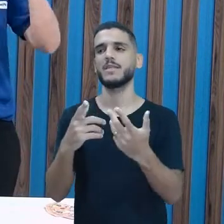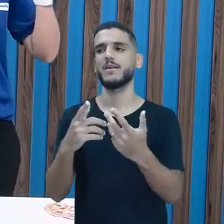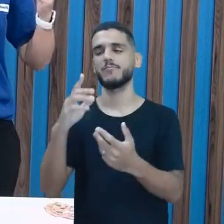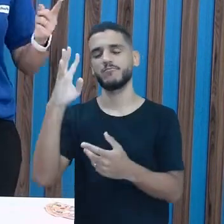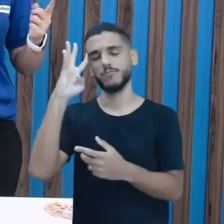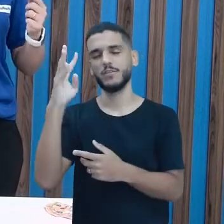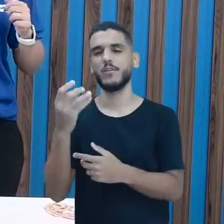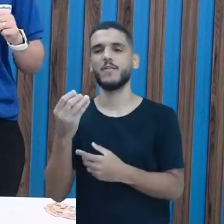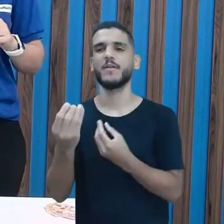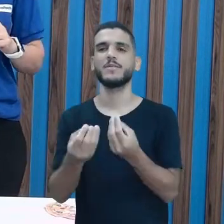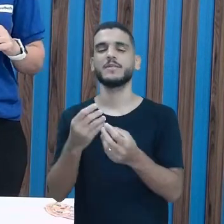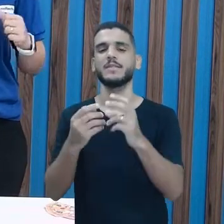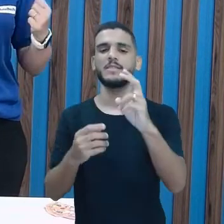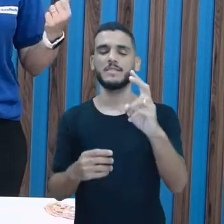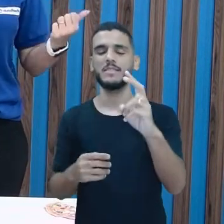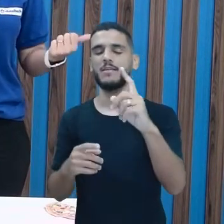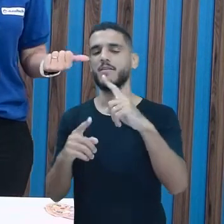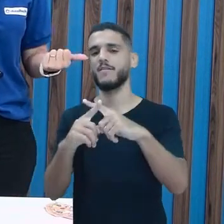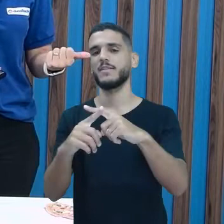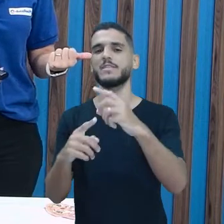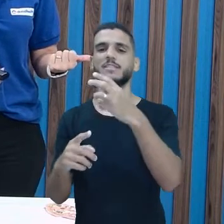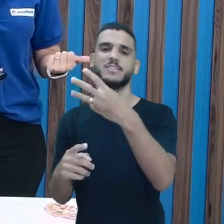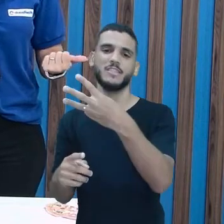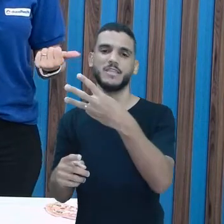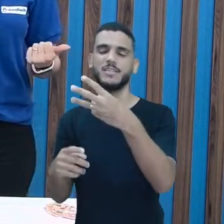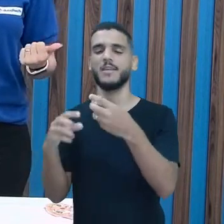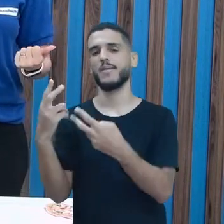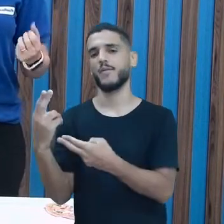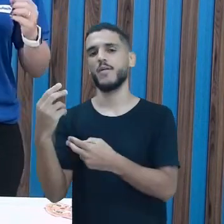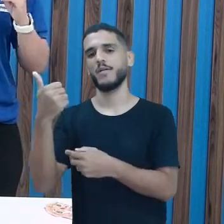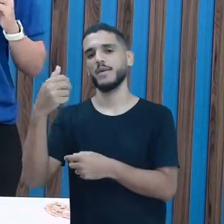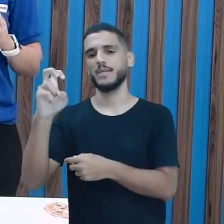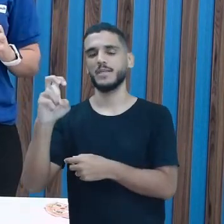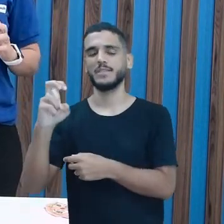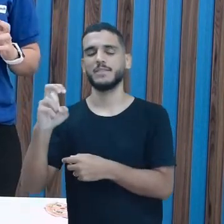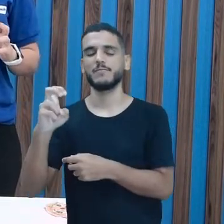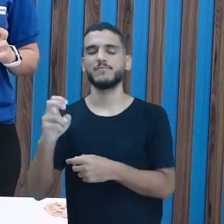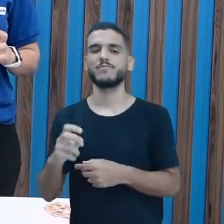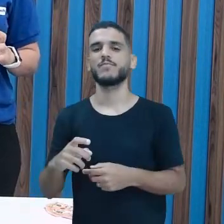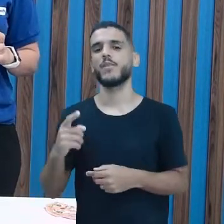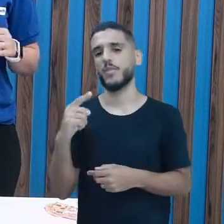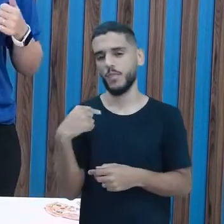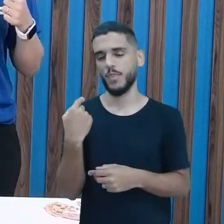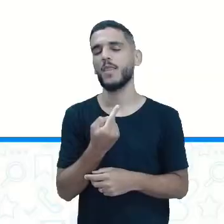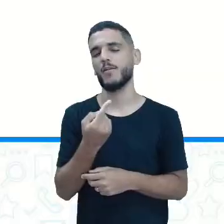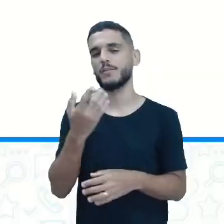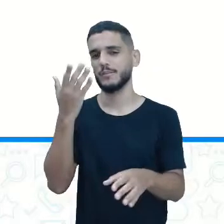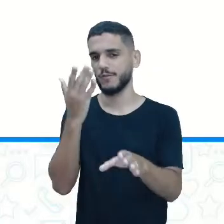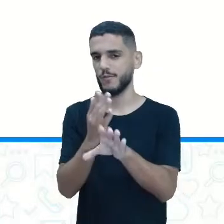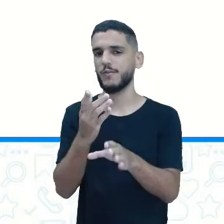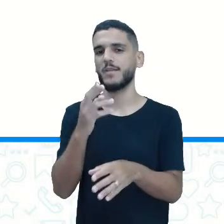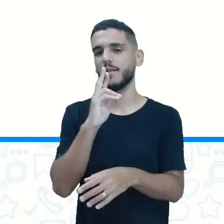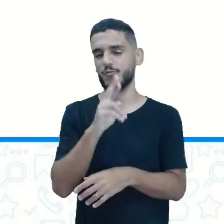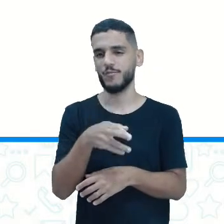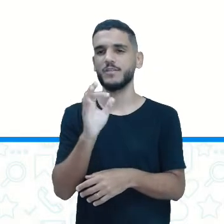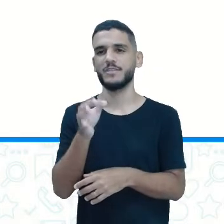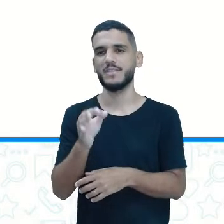5 vezes 3 é igual a 15. Então, a gente confere aí o resultado que está